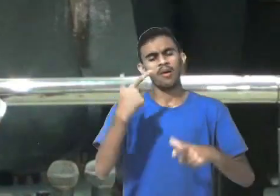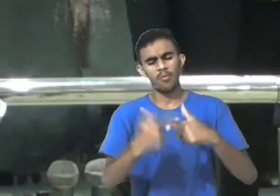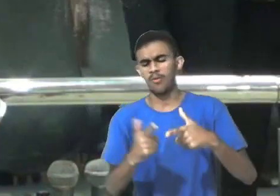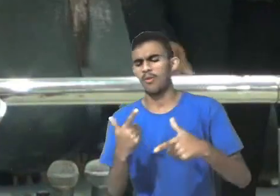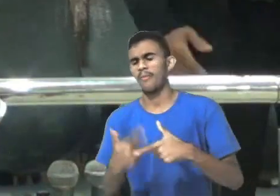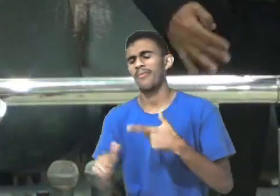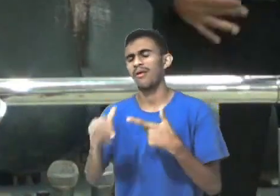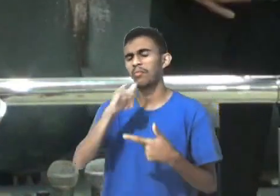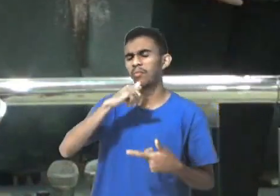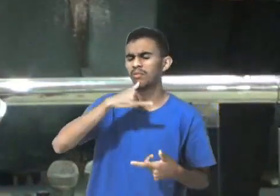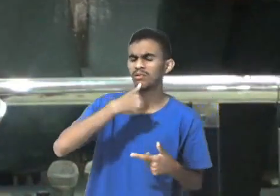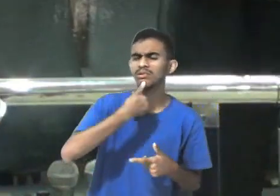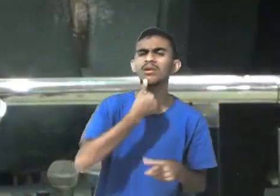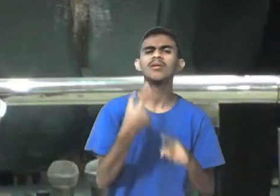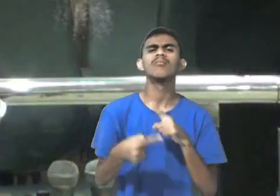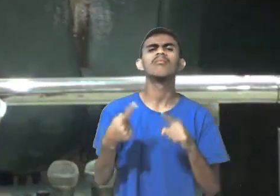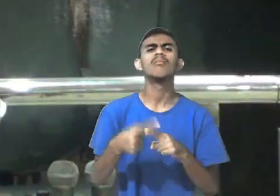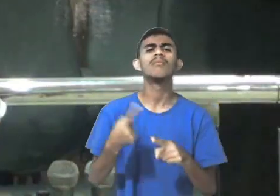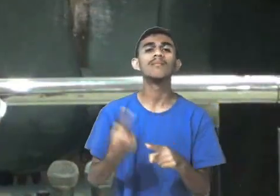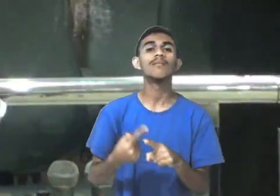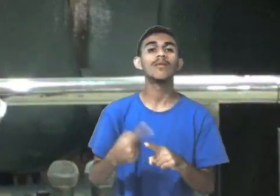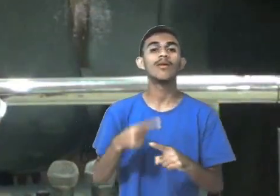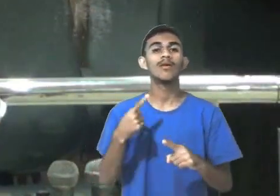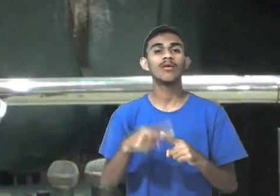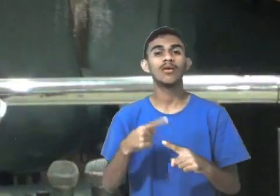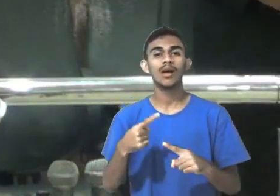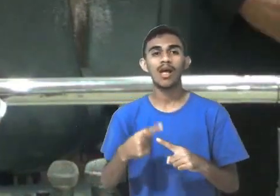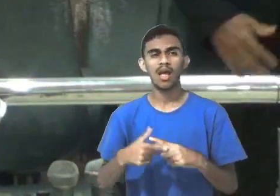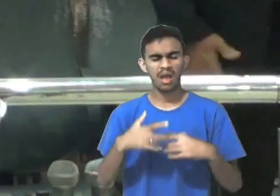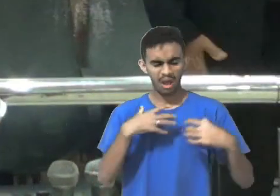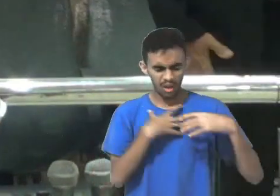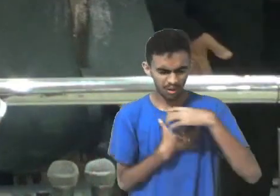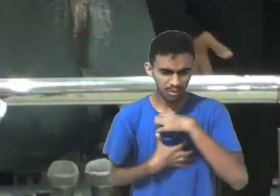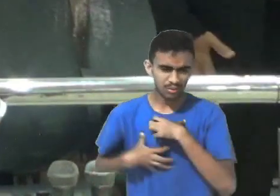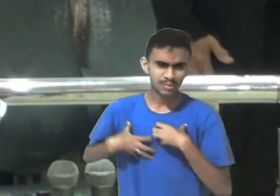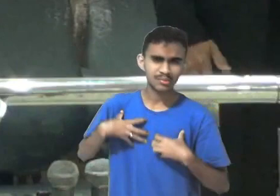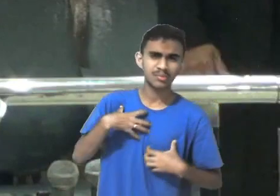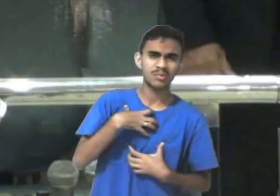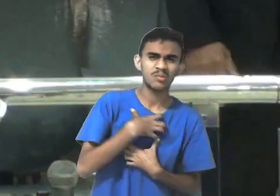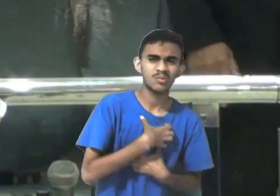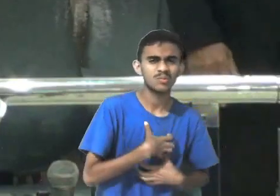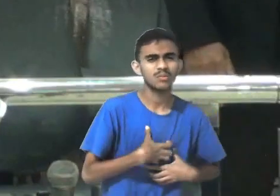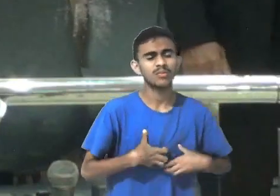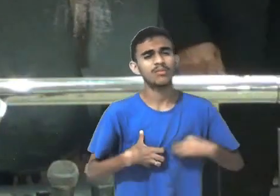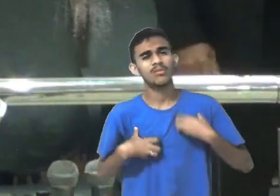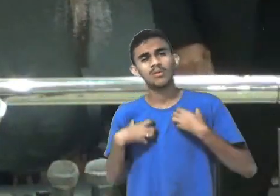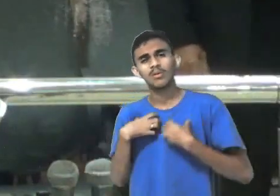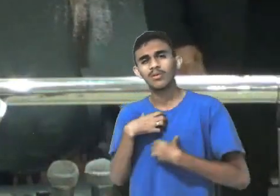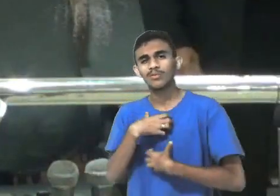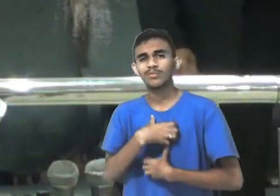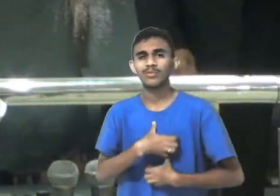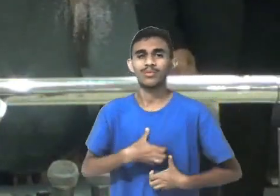abates, ó minha alma, e te